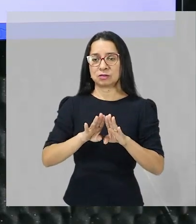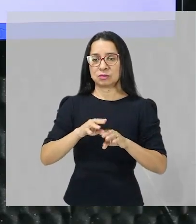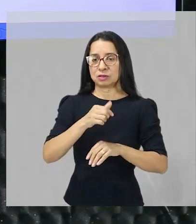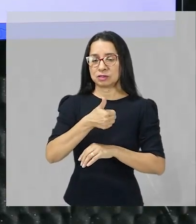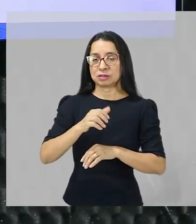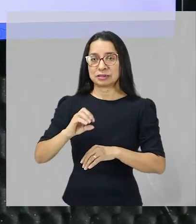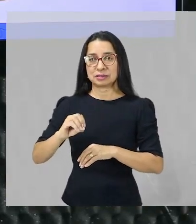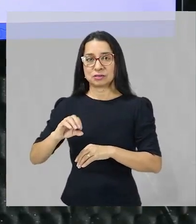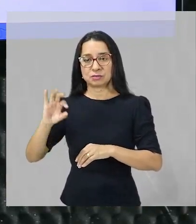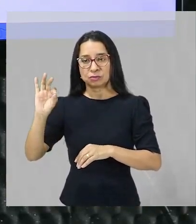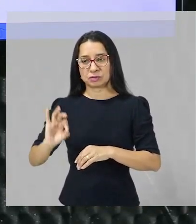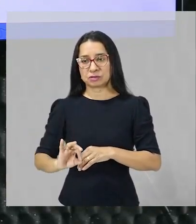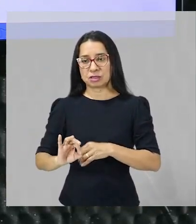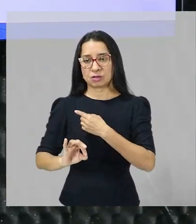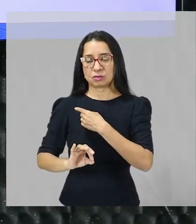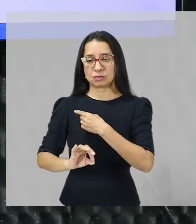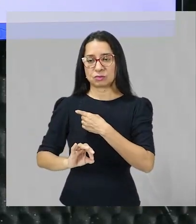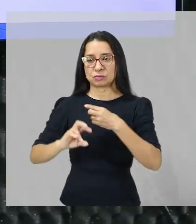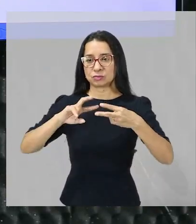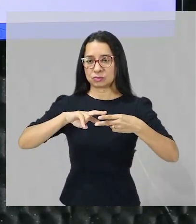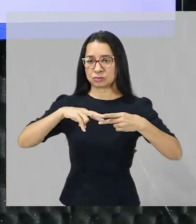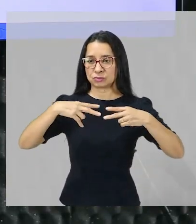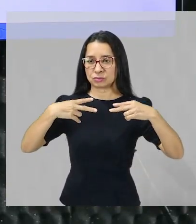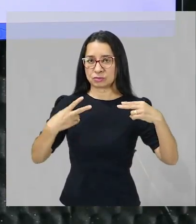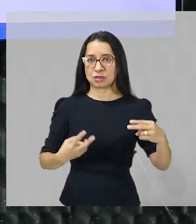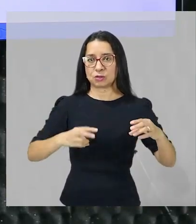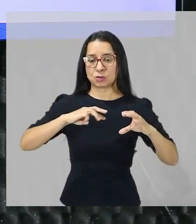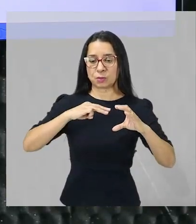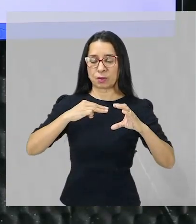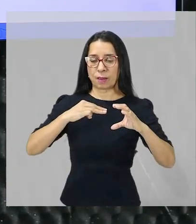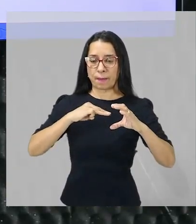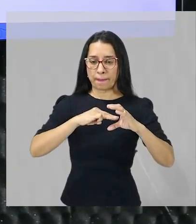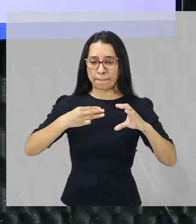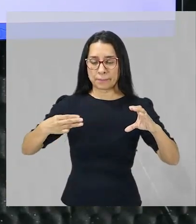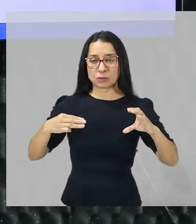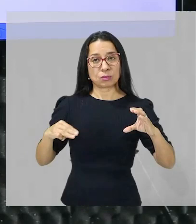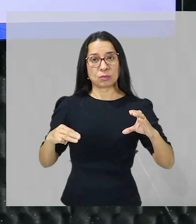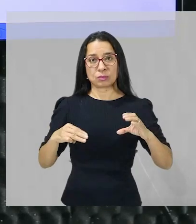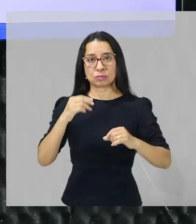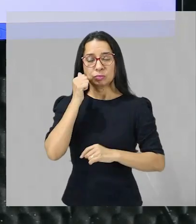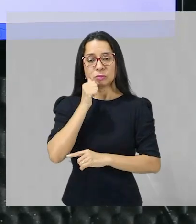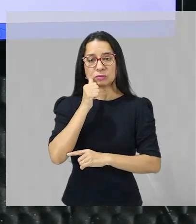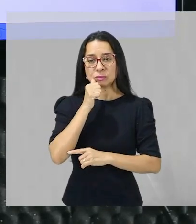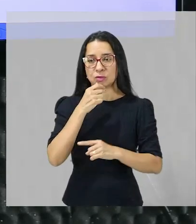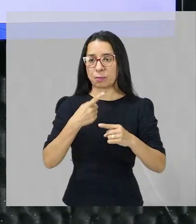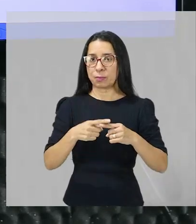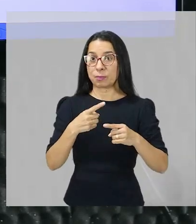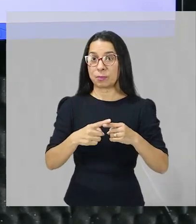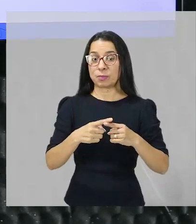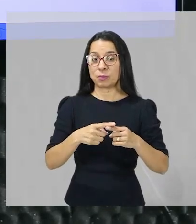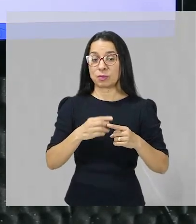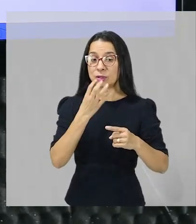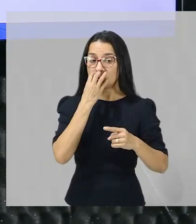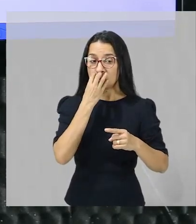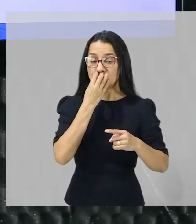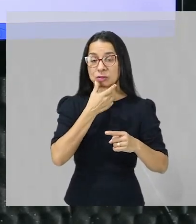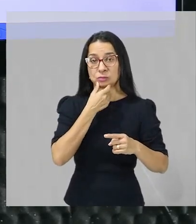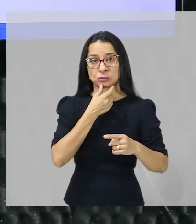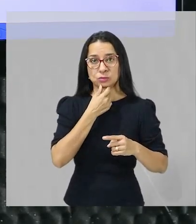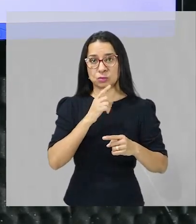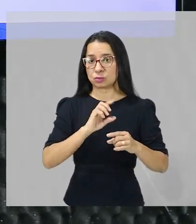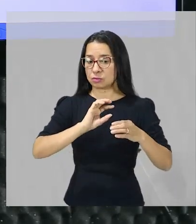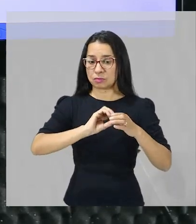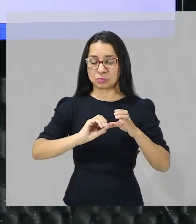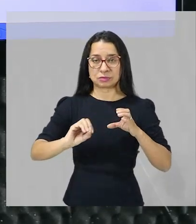genes mitocondriais da fêmea. Por quê? Porque do macho não foi tirado nenhuma mitocôndria.